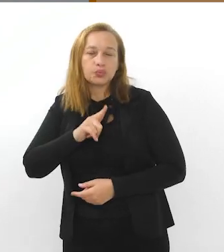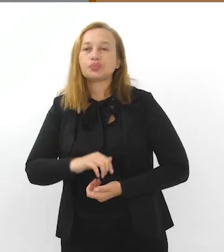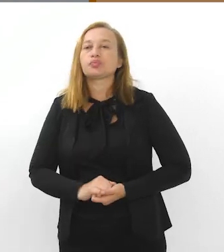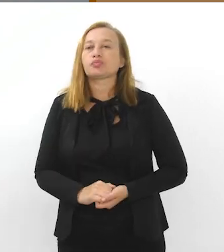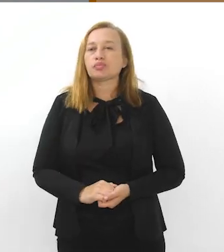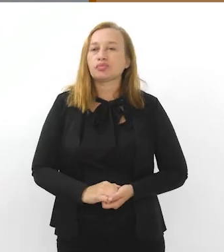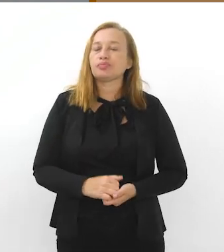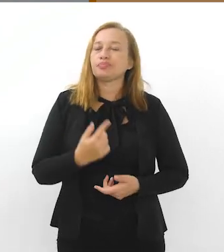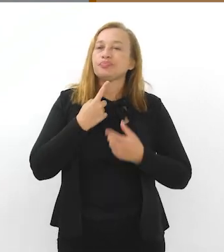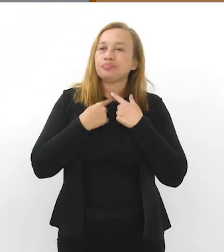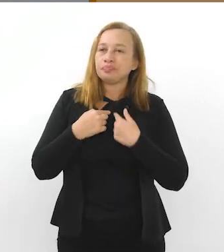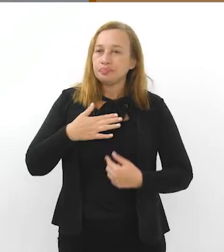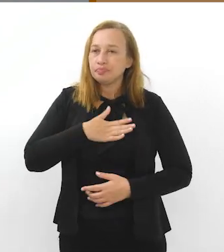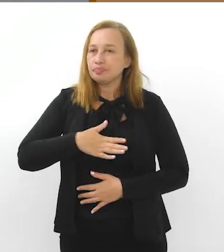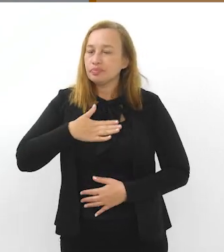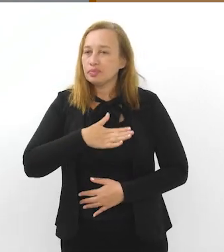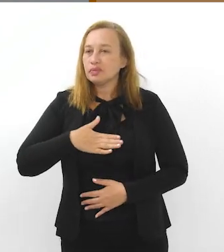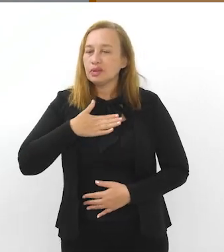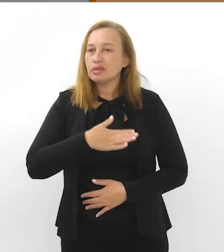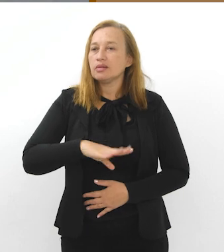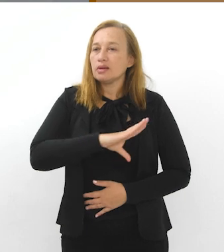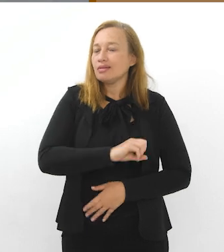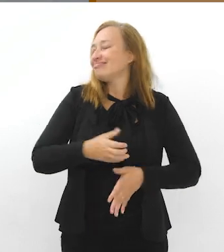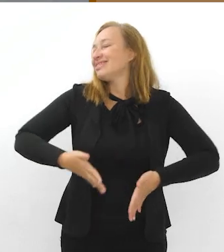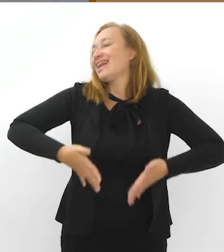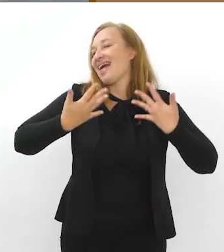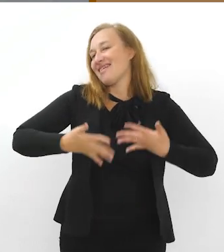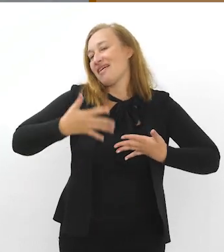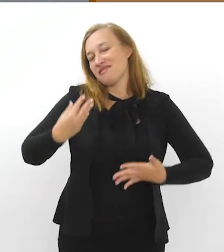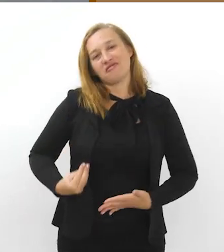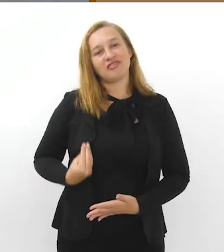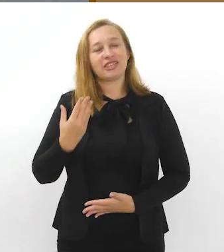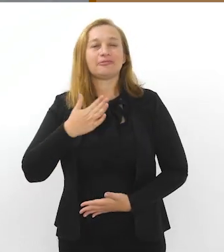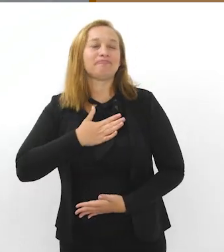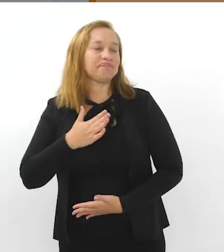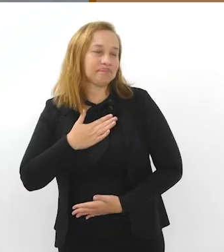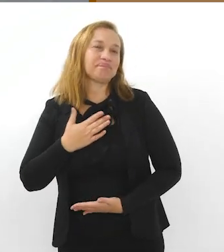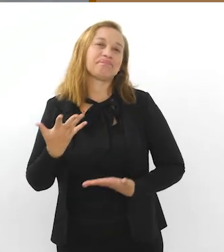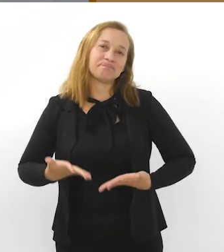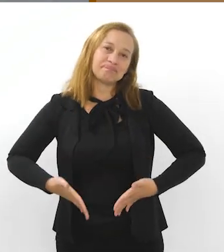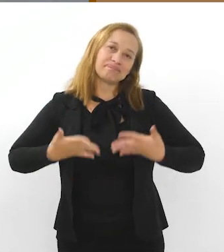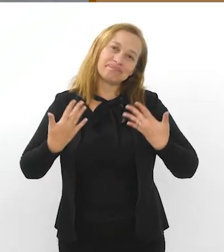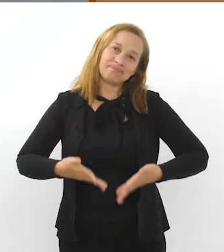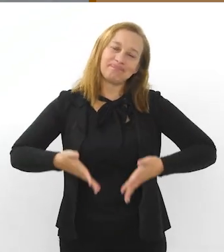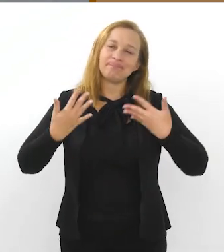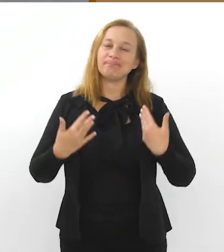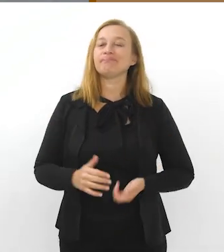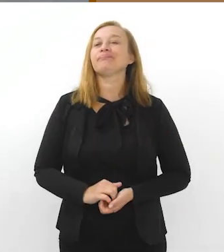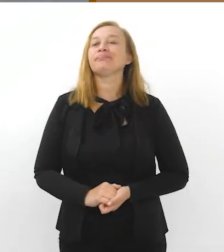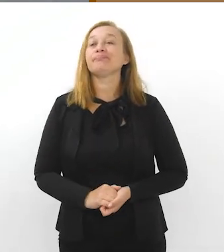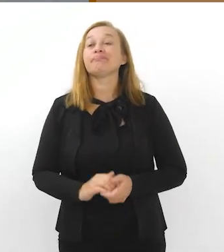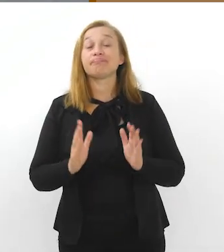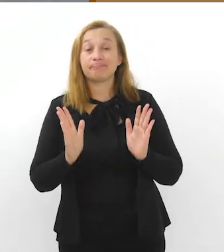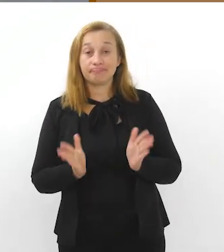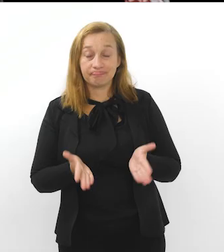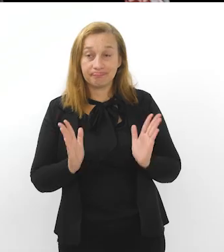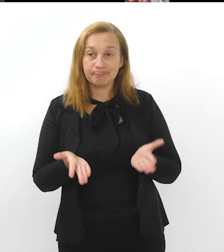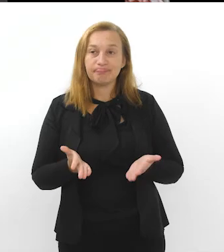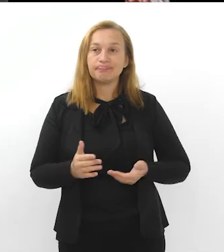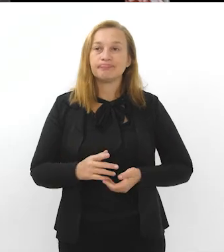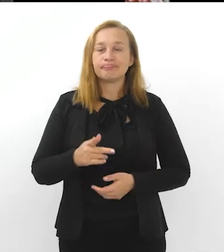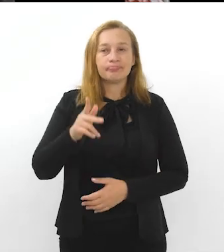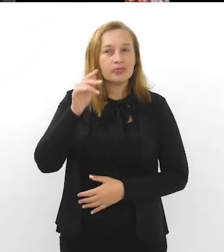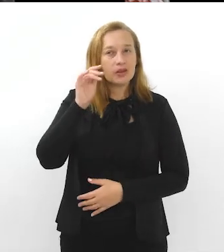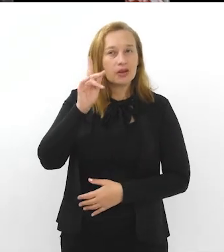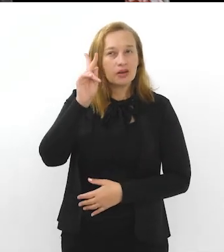conta, né? Eu faço com prazer, eu faço com amor, com leveza. Minha vida é muita leveza. Agora eu queria